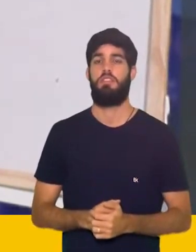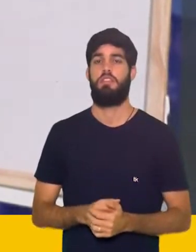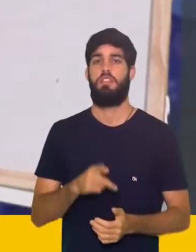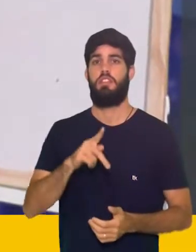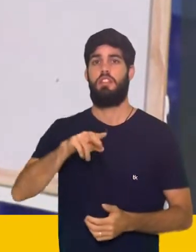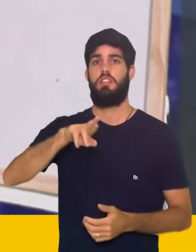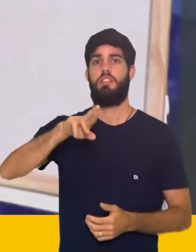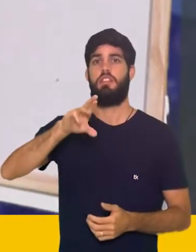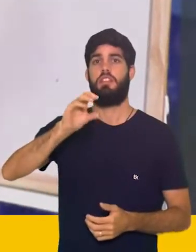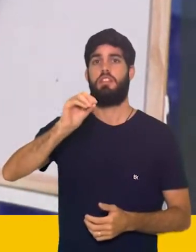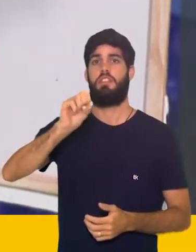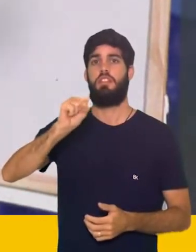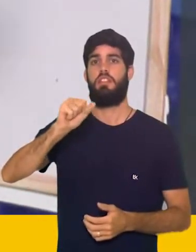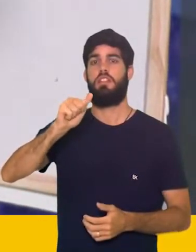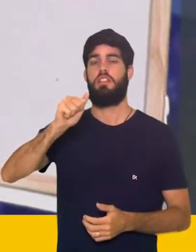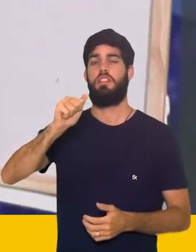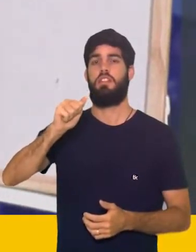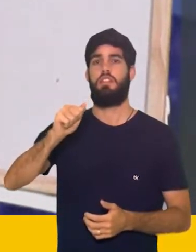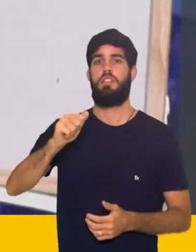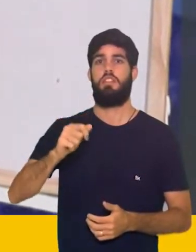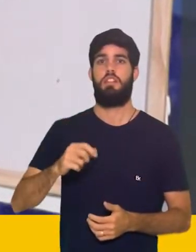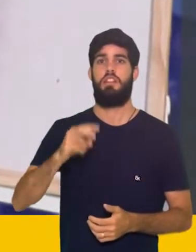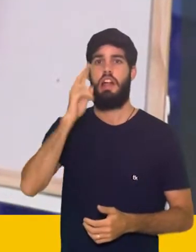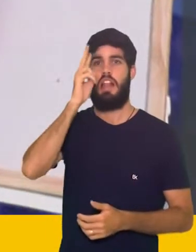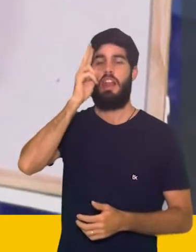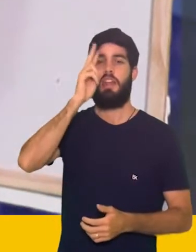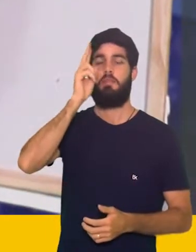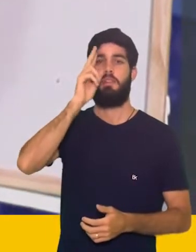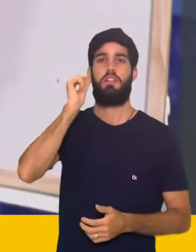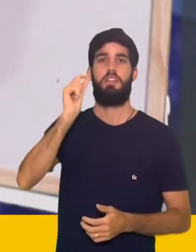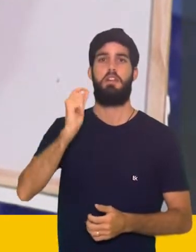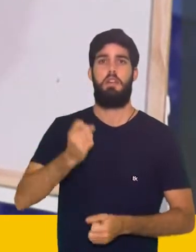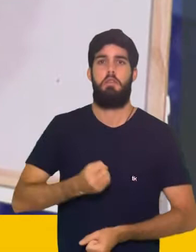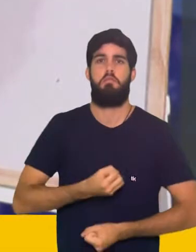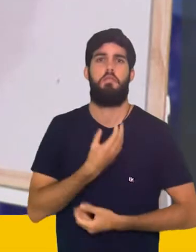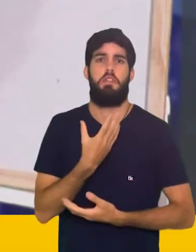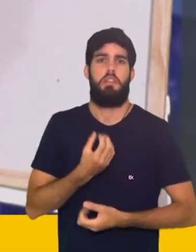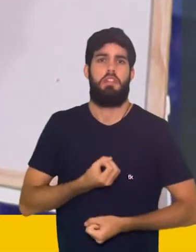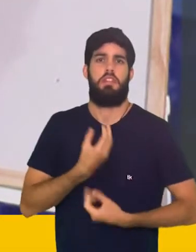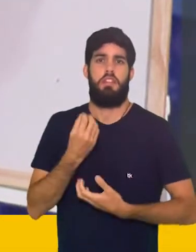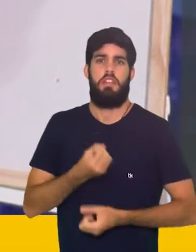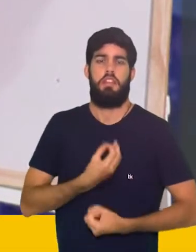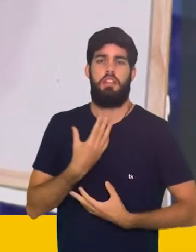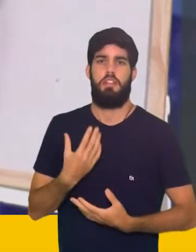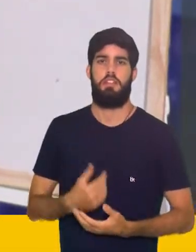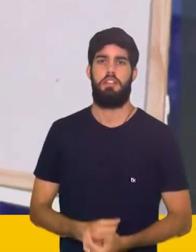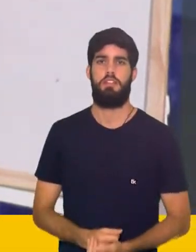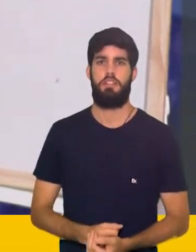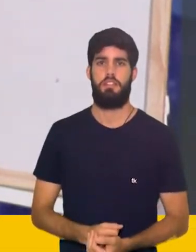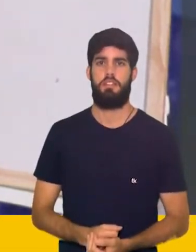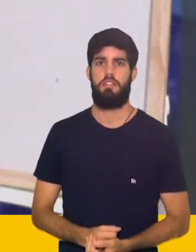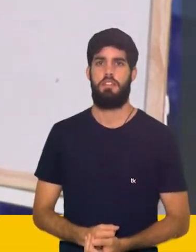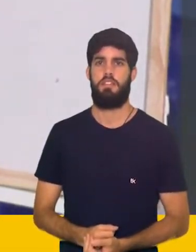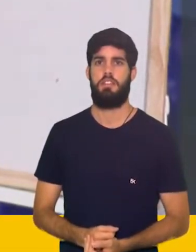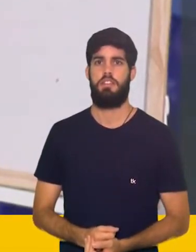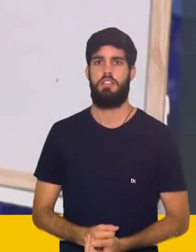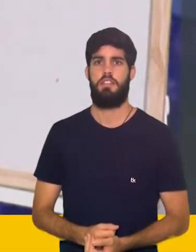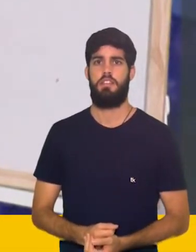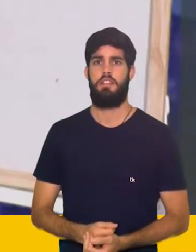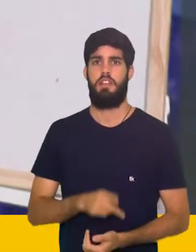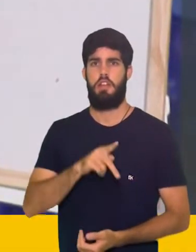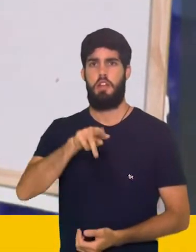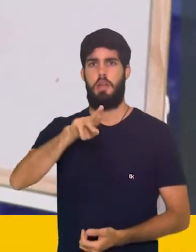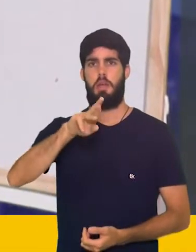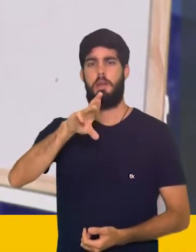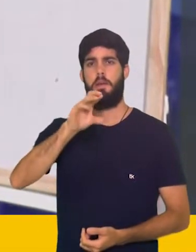quando fala em prosa, a gente vem logo lembrando de quê? De poesia, né?